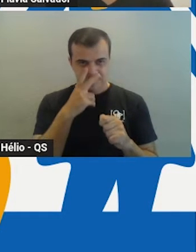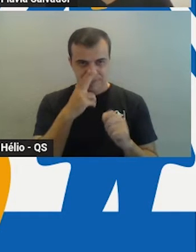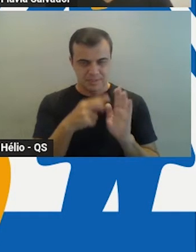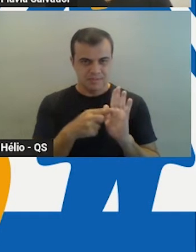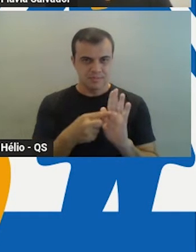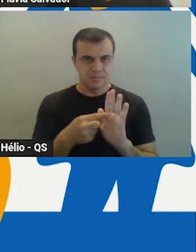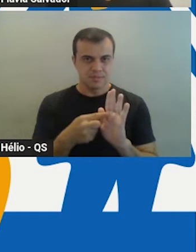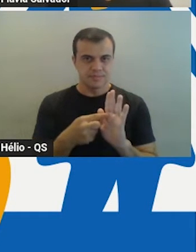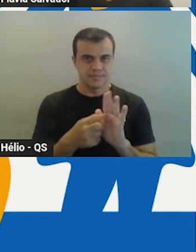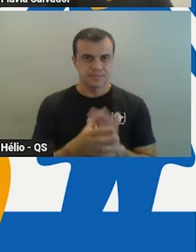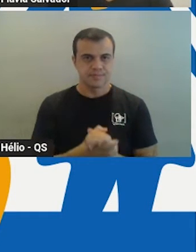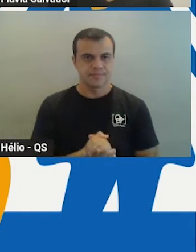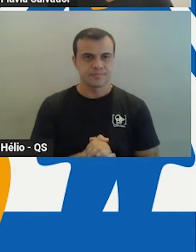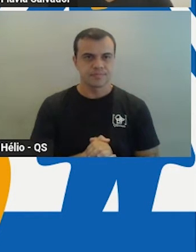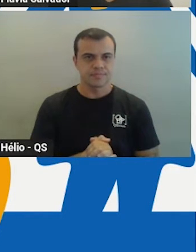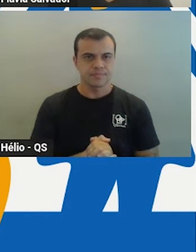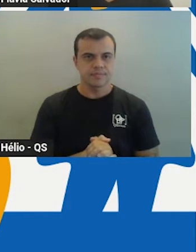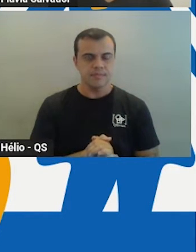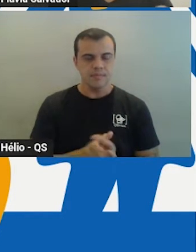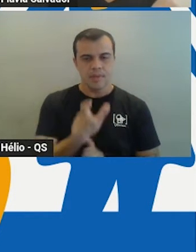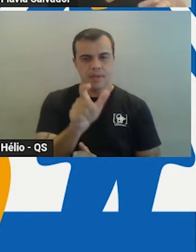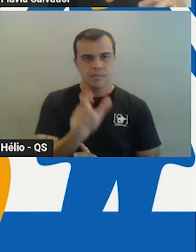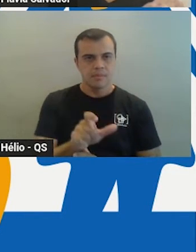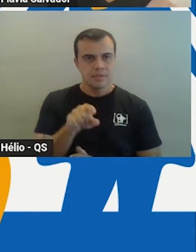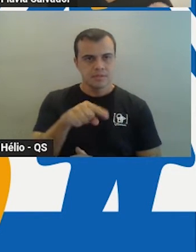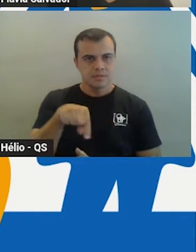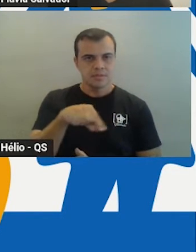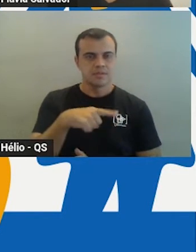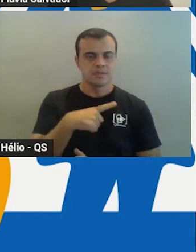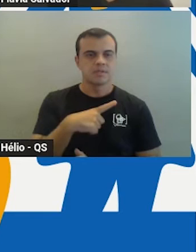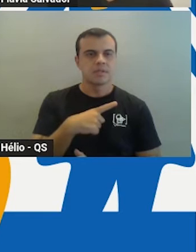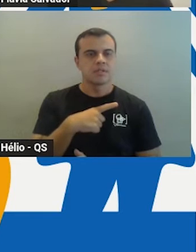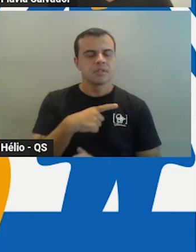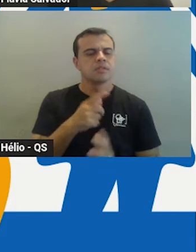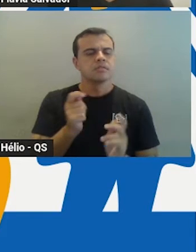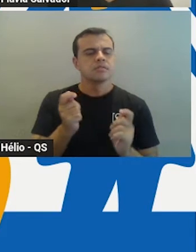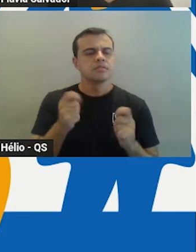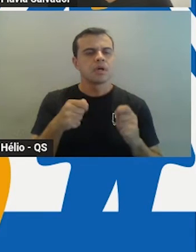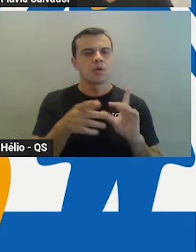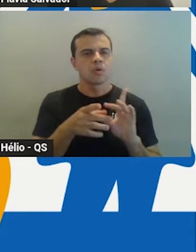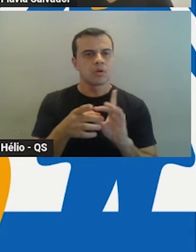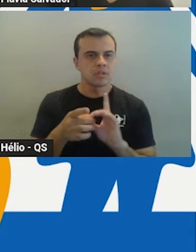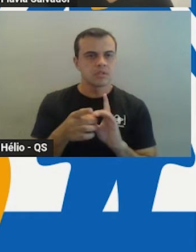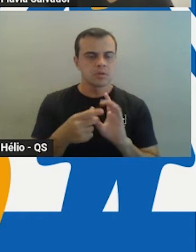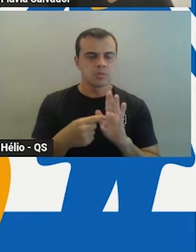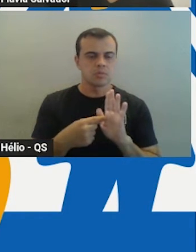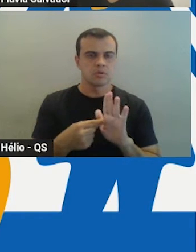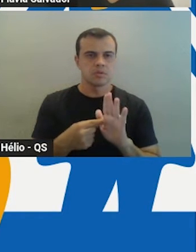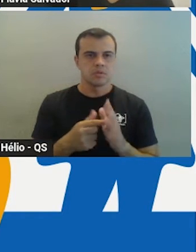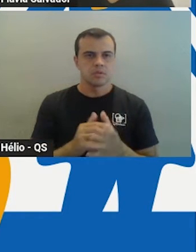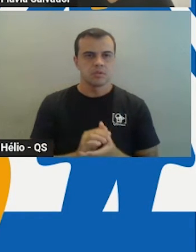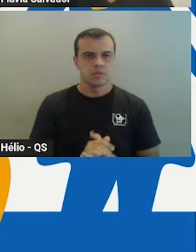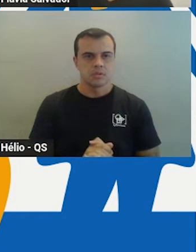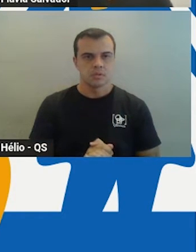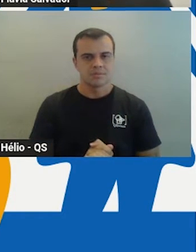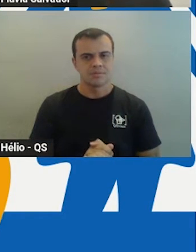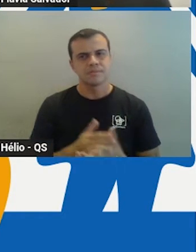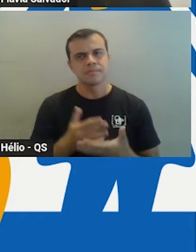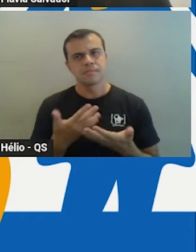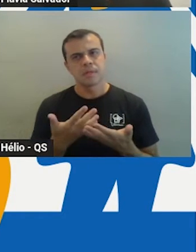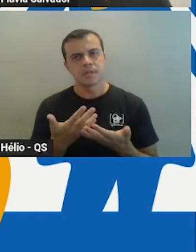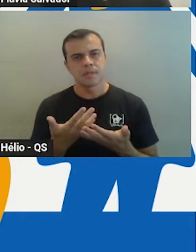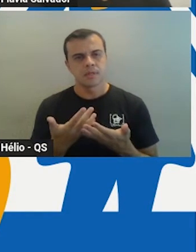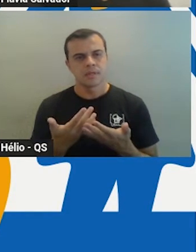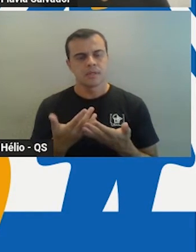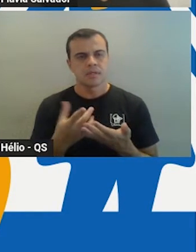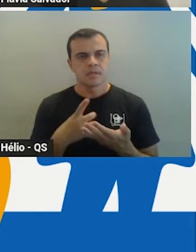expõe a pessoa a essa condição, você está mostrando, peraí,